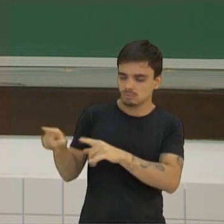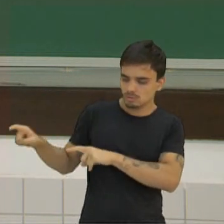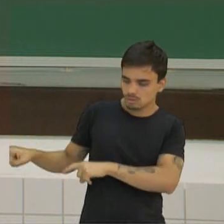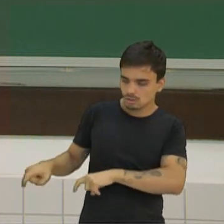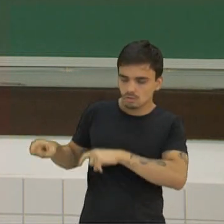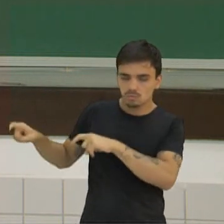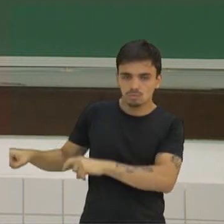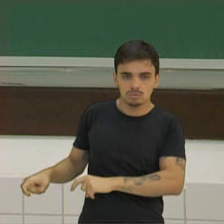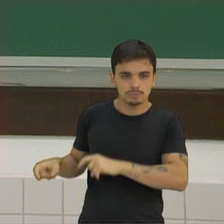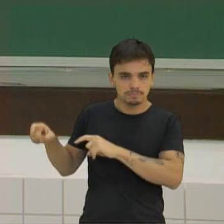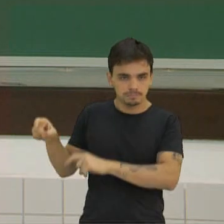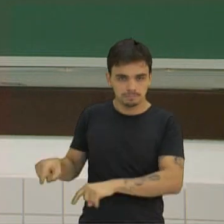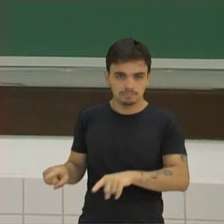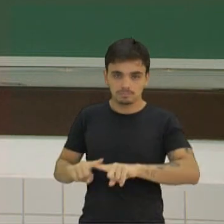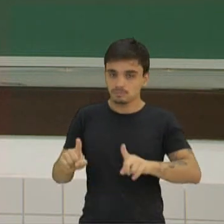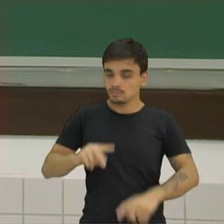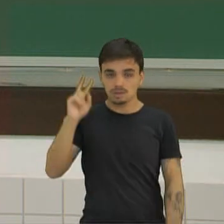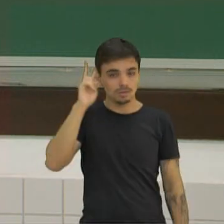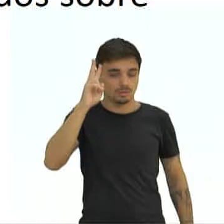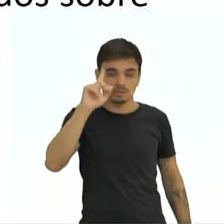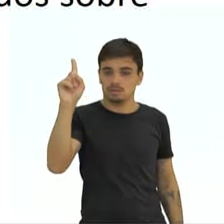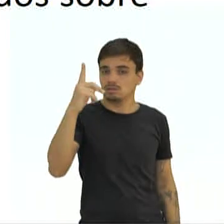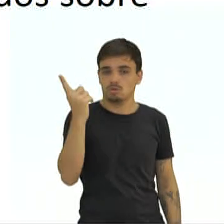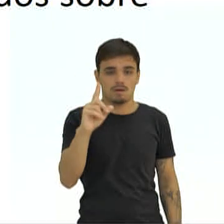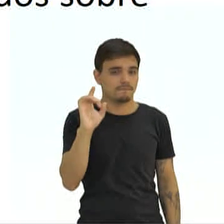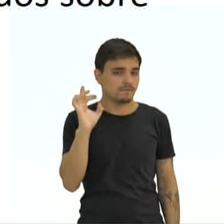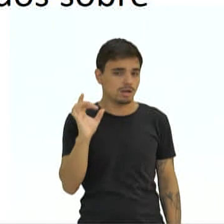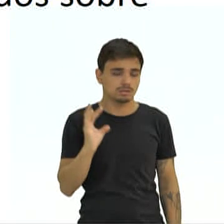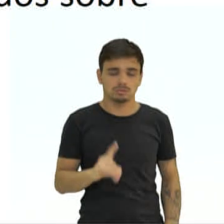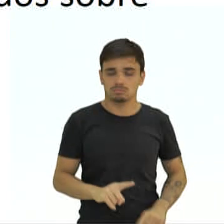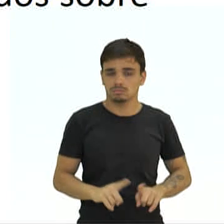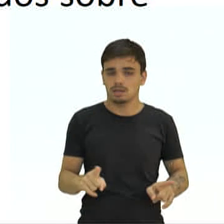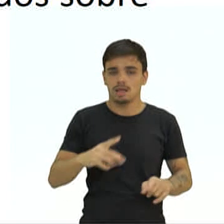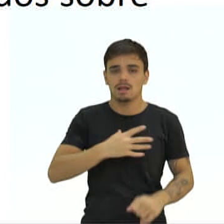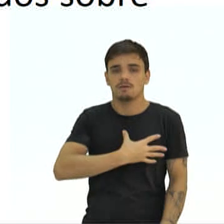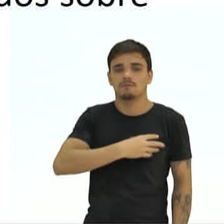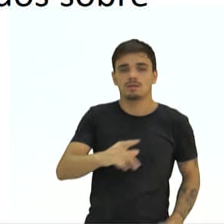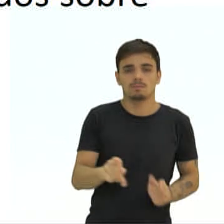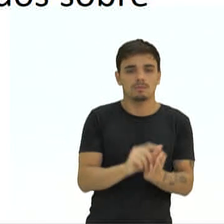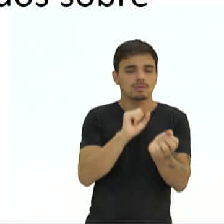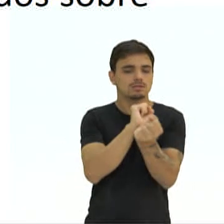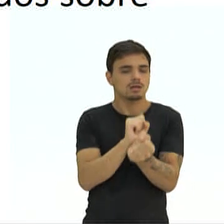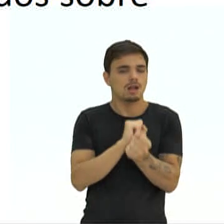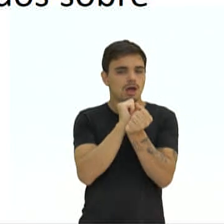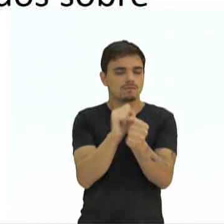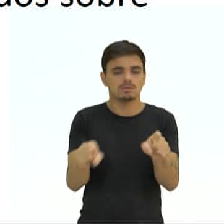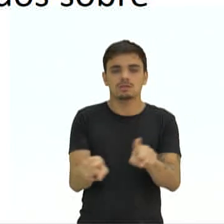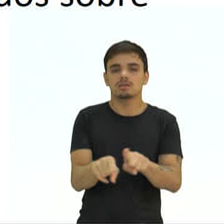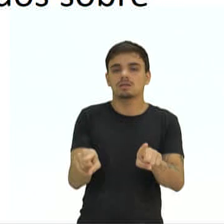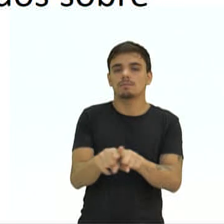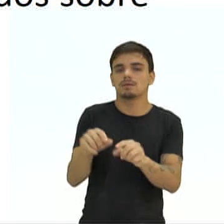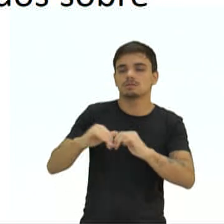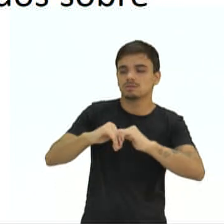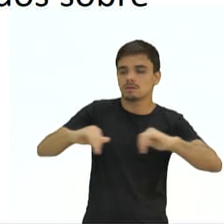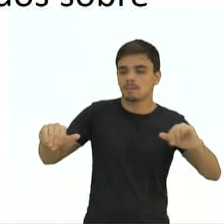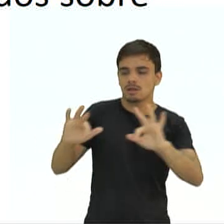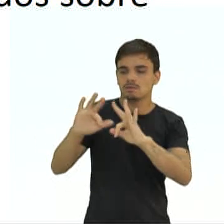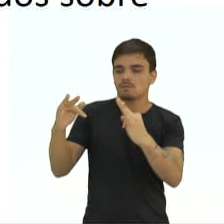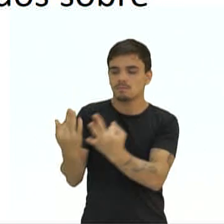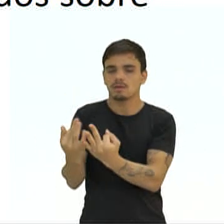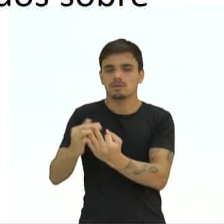e a história dele não foi fácil Olha lá ele era filho de escravos foi separado da sua família